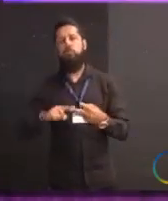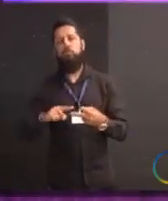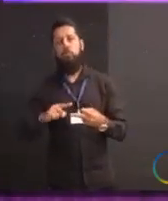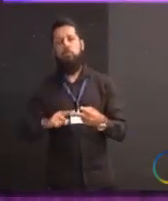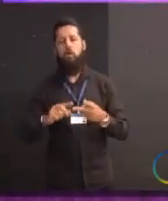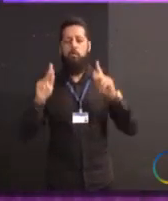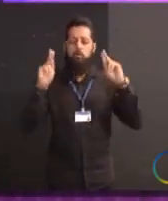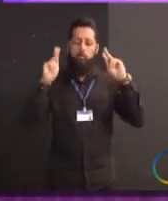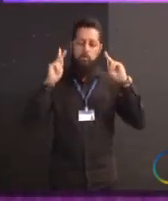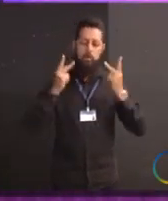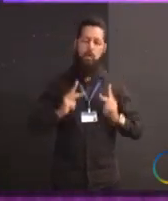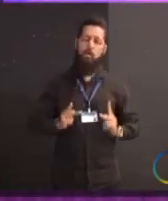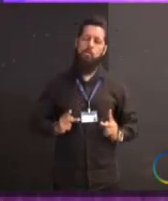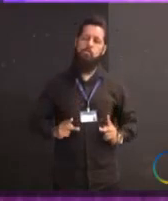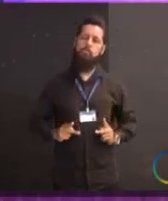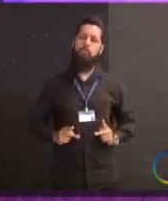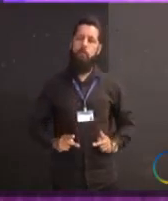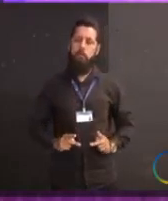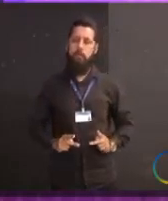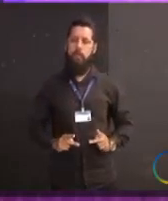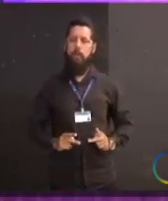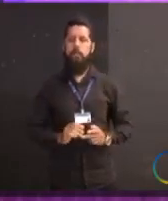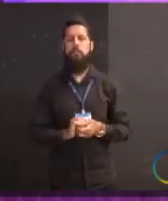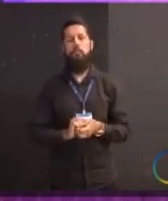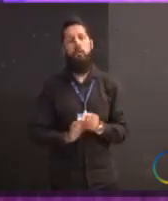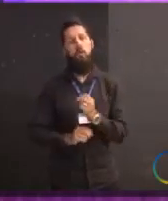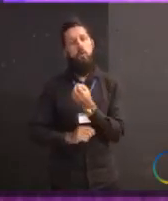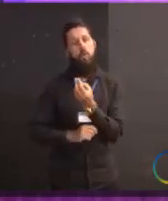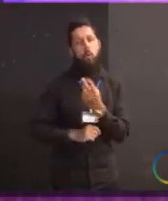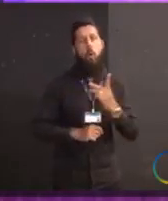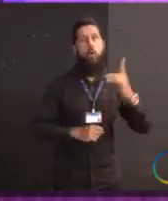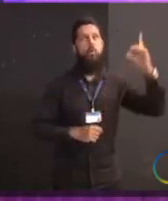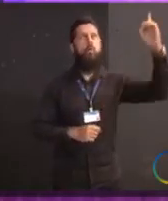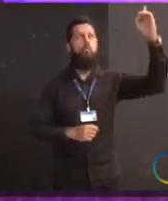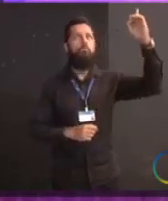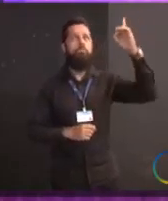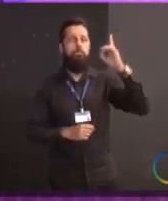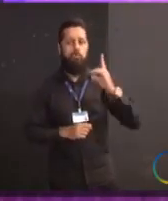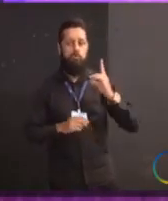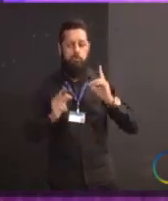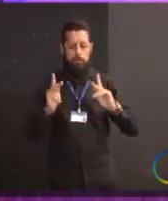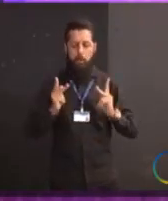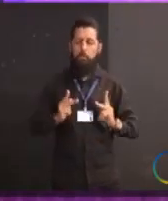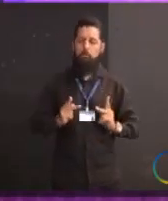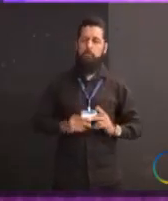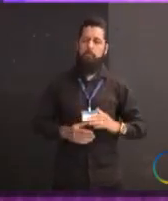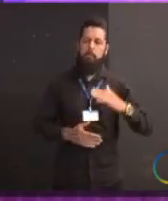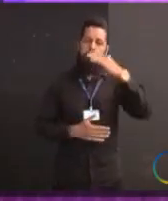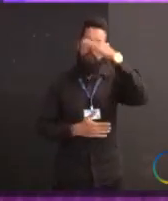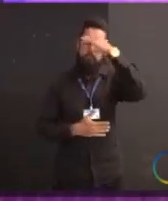mesmo diz, a divina humanidade de Chico Xavier.